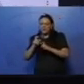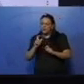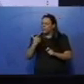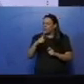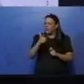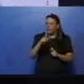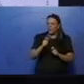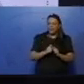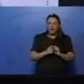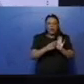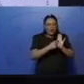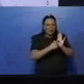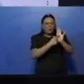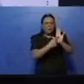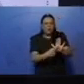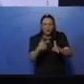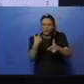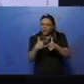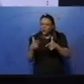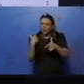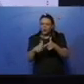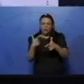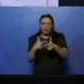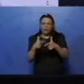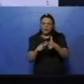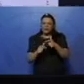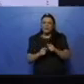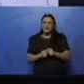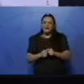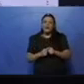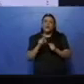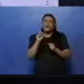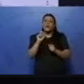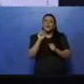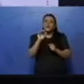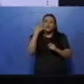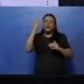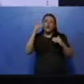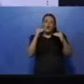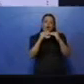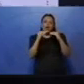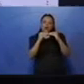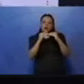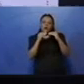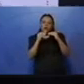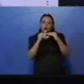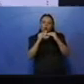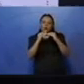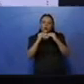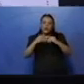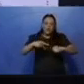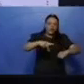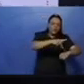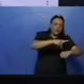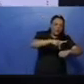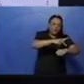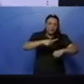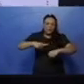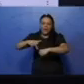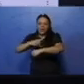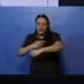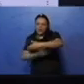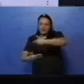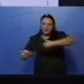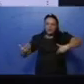outra situação negativa, para que haja um acordo entre as partes, para que haja um acordo em todos os países envolvidos